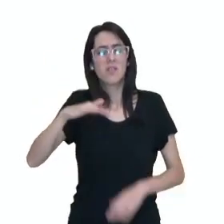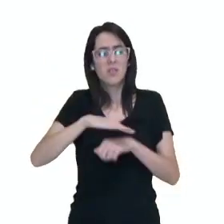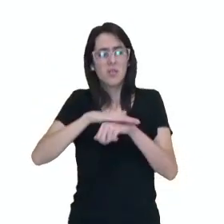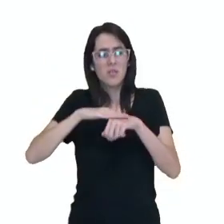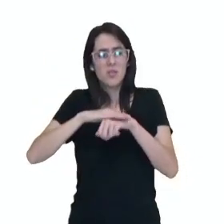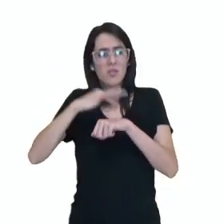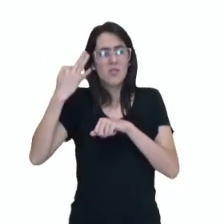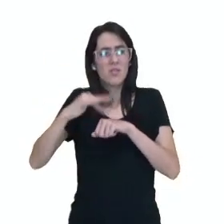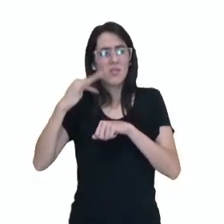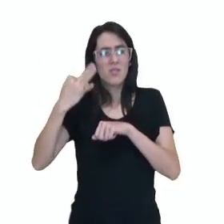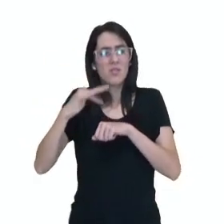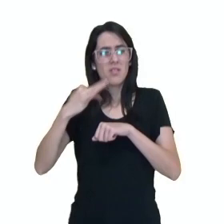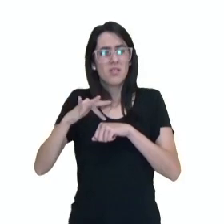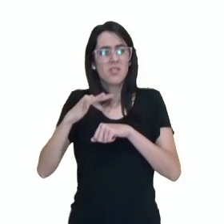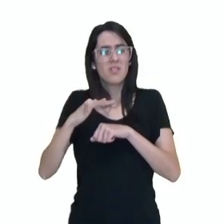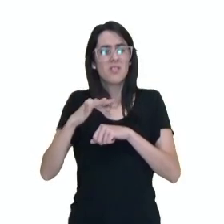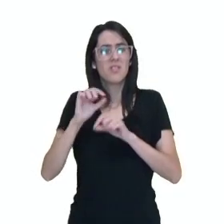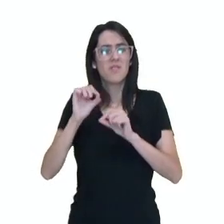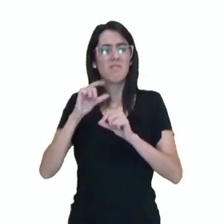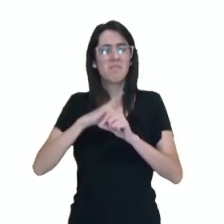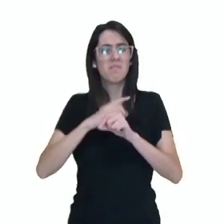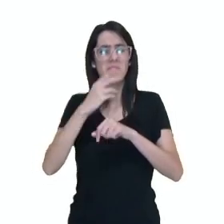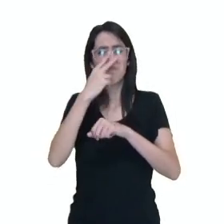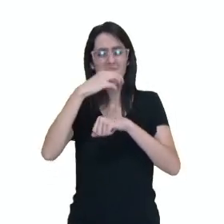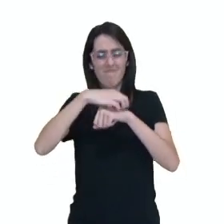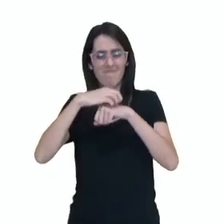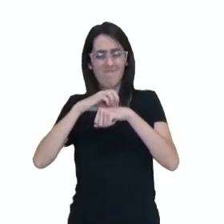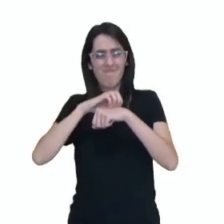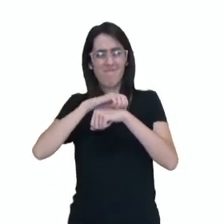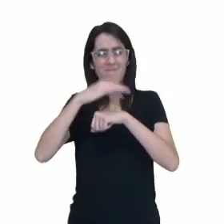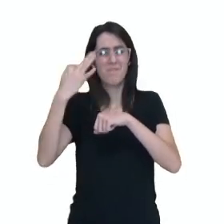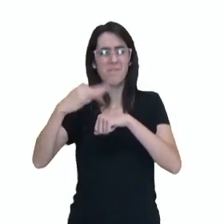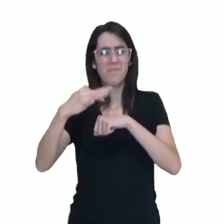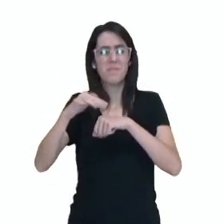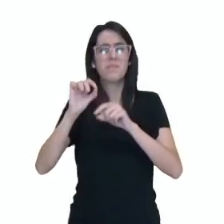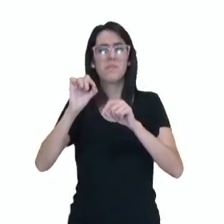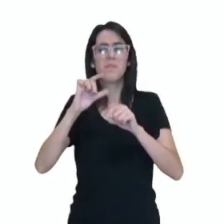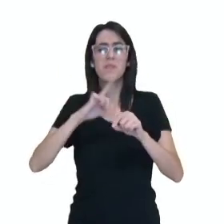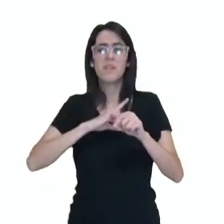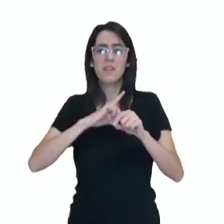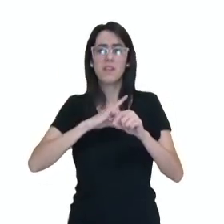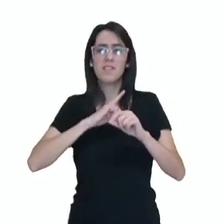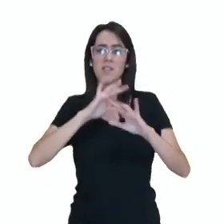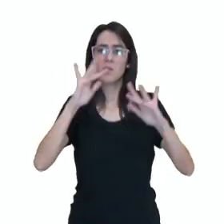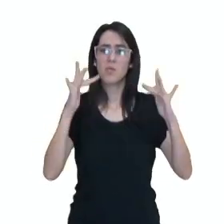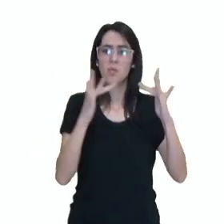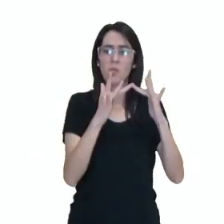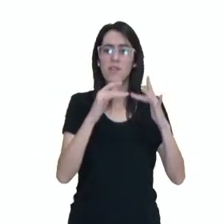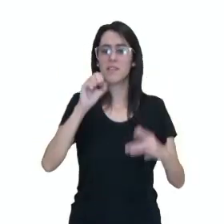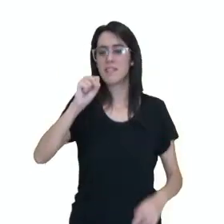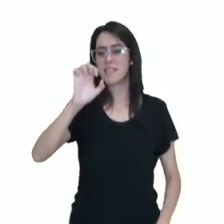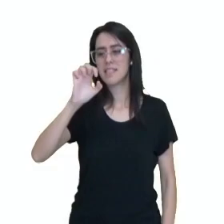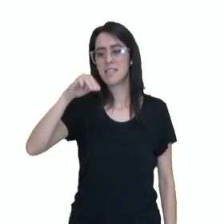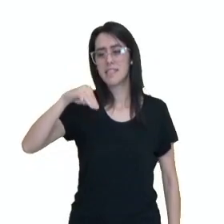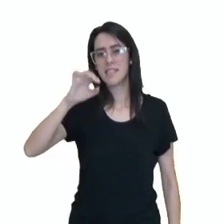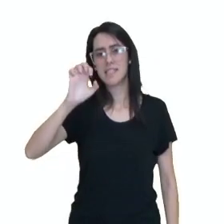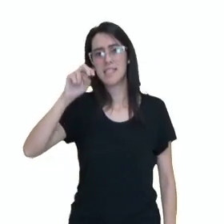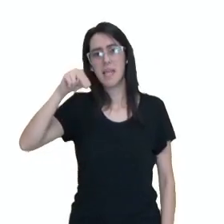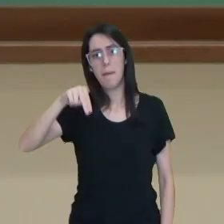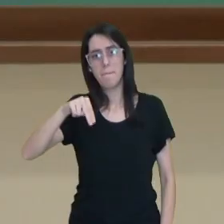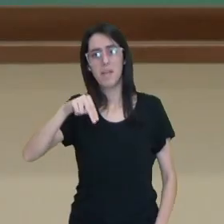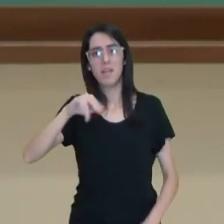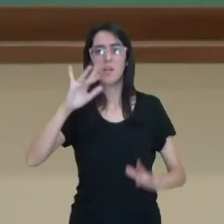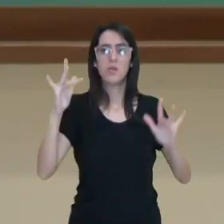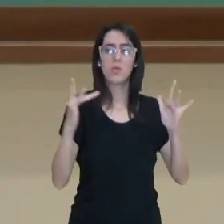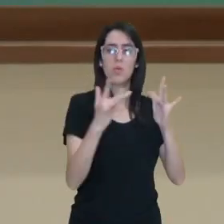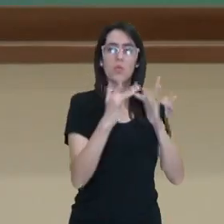HIV justamente por provocar essas feridas, né? Essa ferida que entra em contato ali, né? O sangue, o sêmen entra em contato com o sangue, por